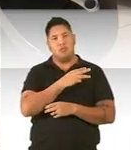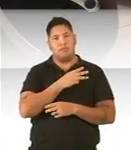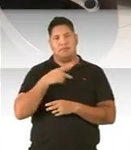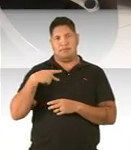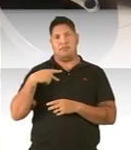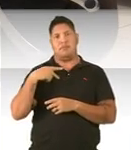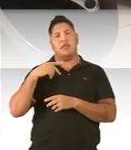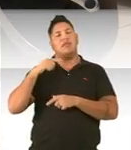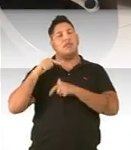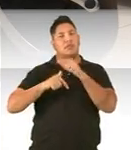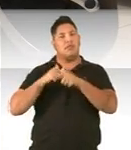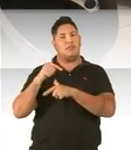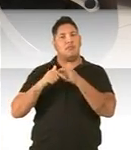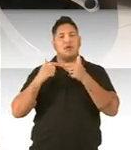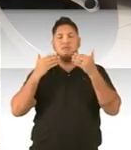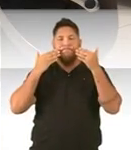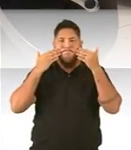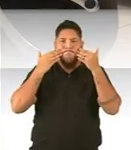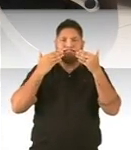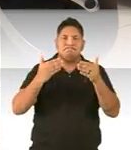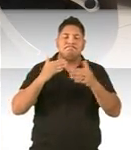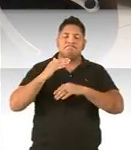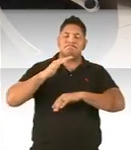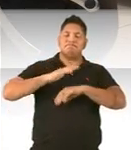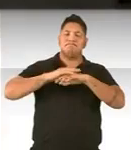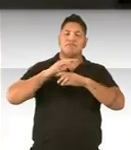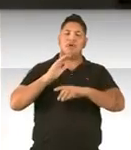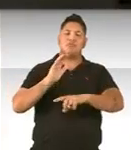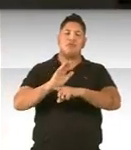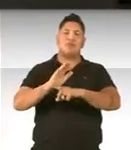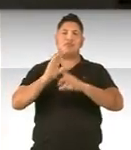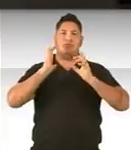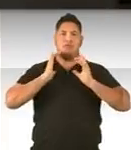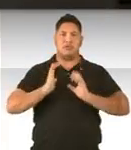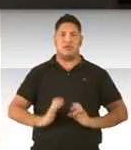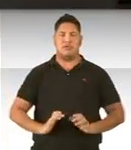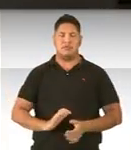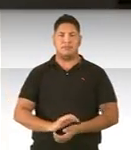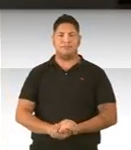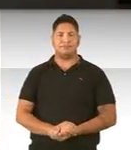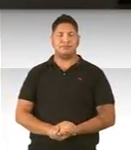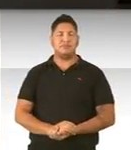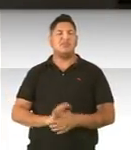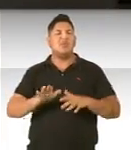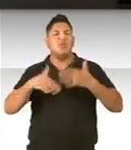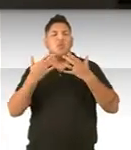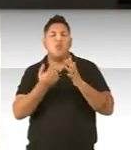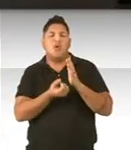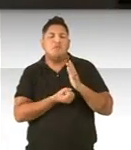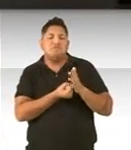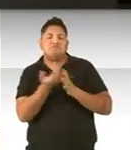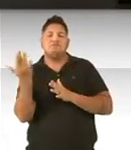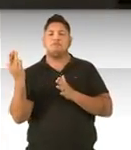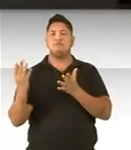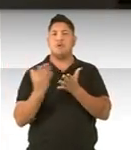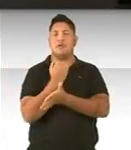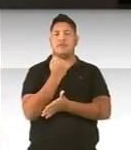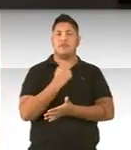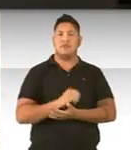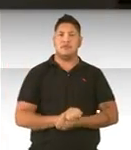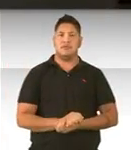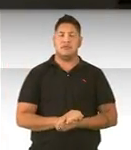mostrou ainda mais sua essencialidade ao cidadão. Quais foram os grandes avanços, conquistas do MPT neste